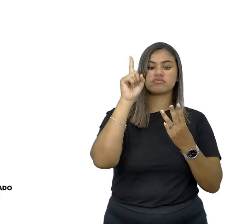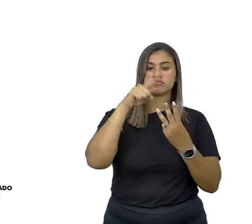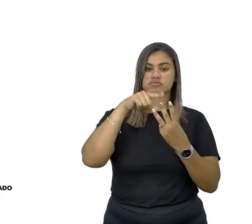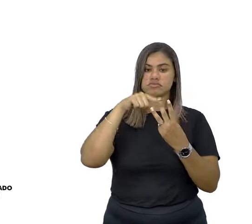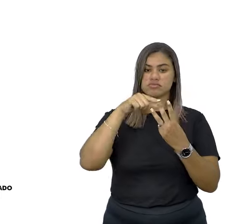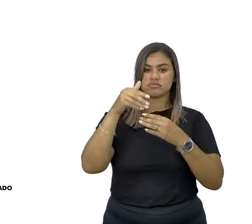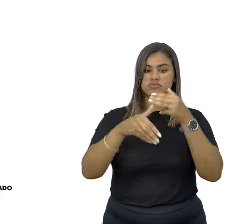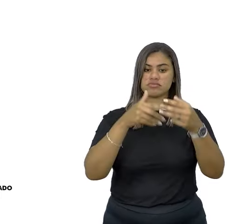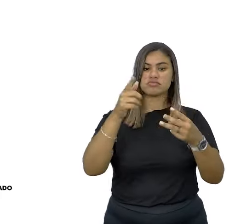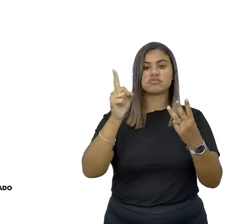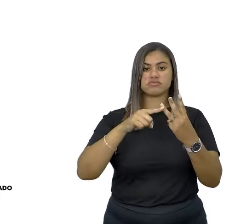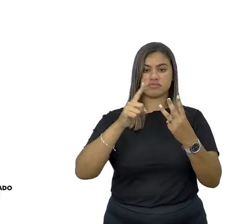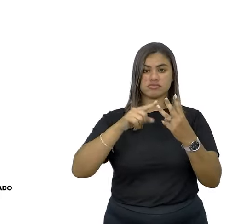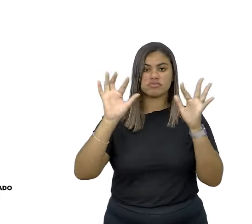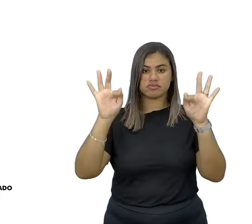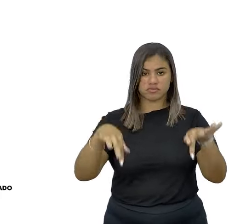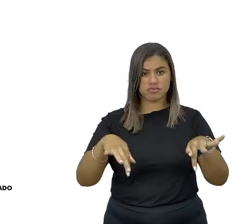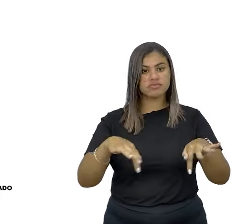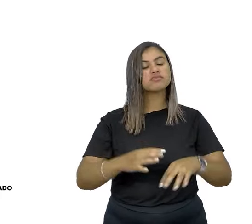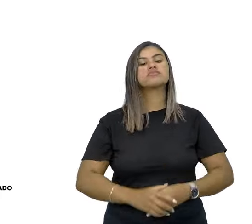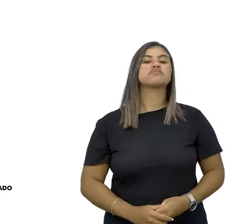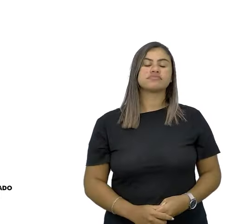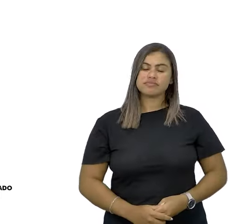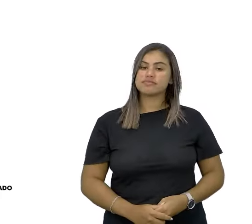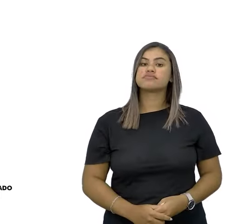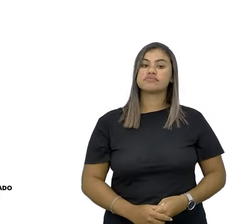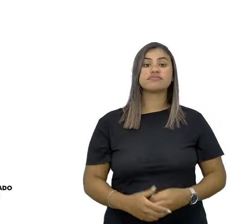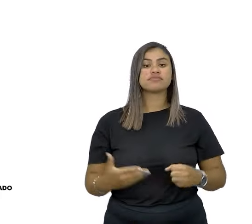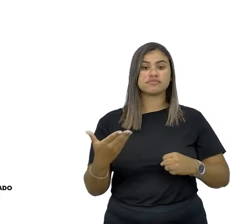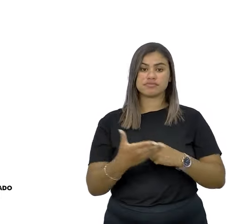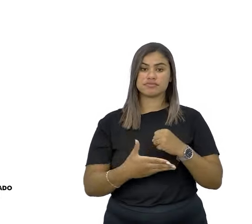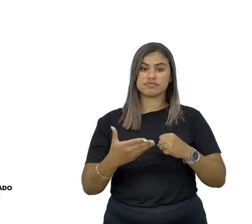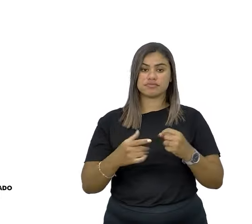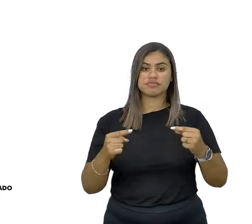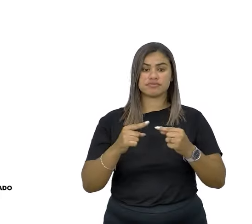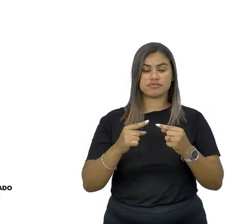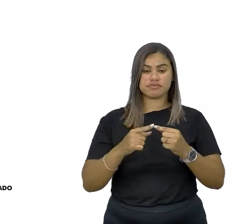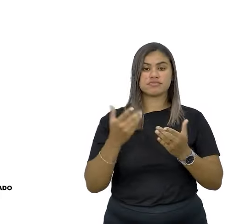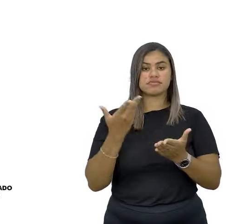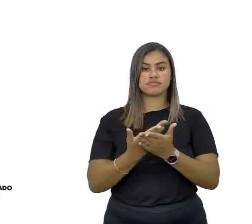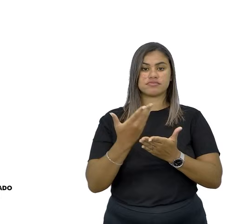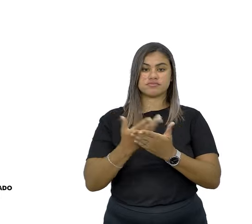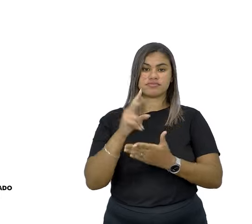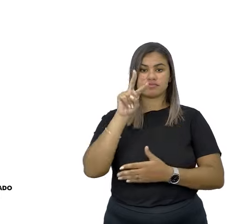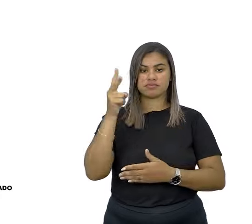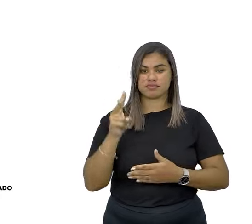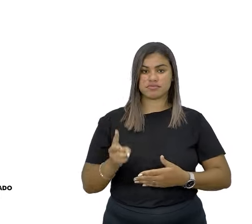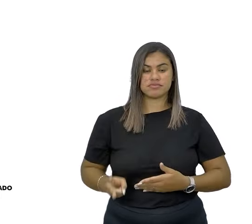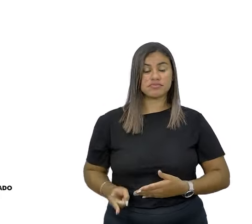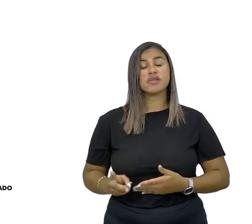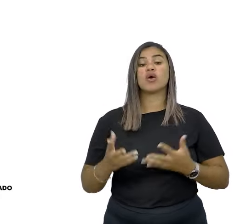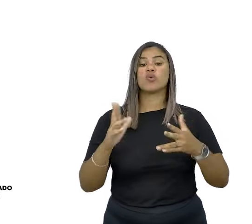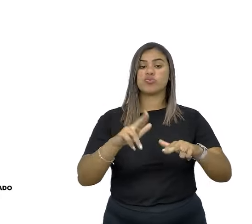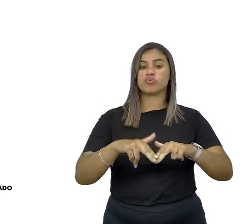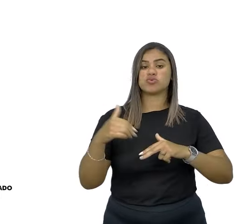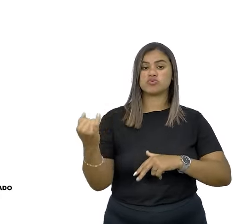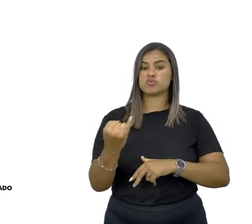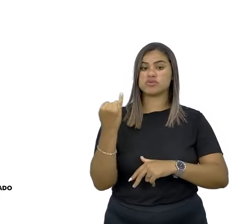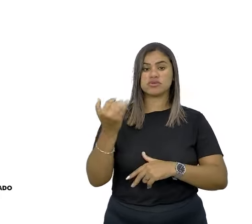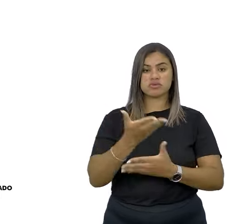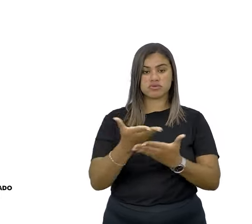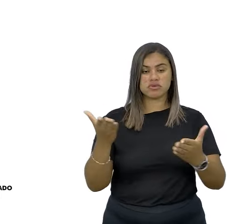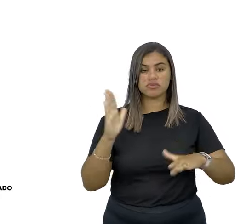Iniciando, desenvolvendo e finalizando. Isso é a estrutura a cada 2 aulas. E é importante que você, professor,